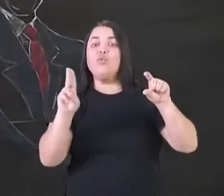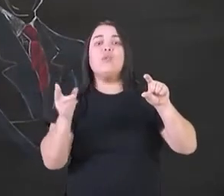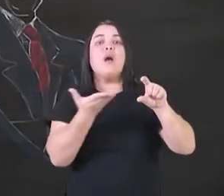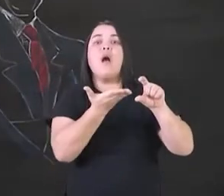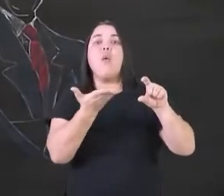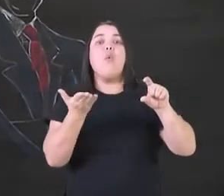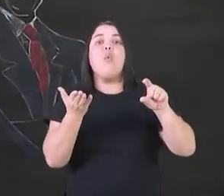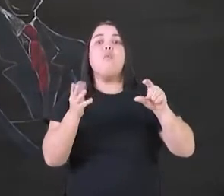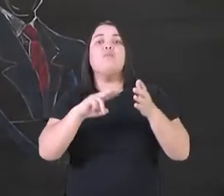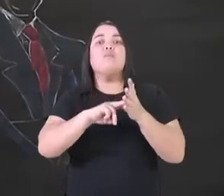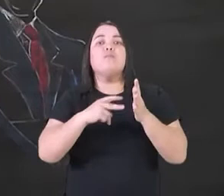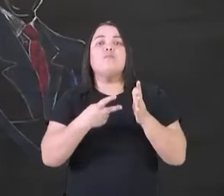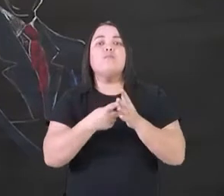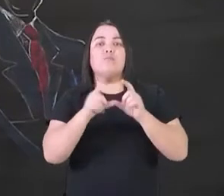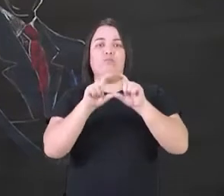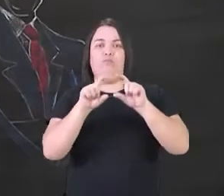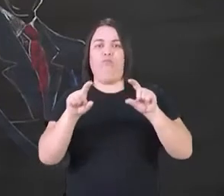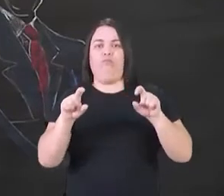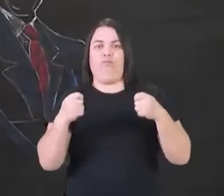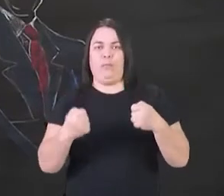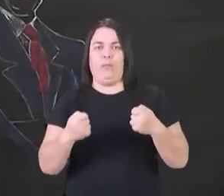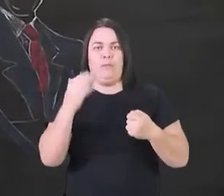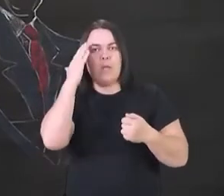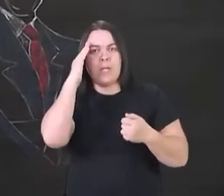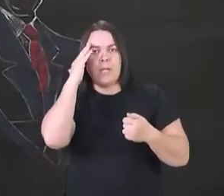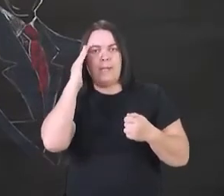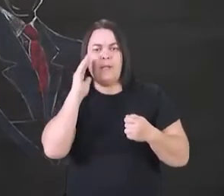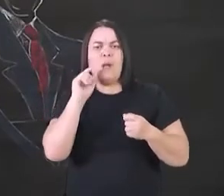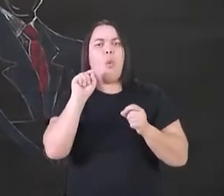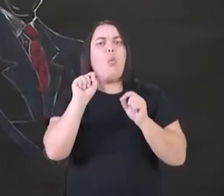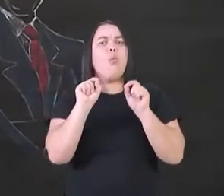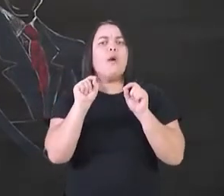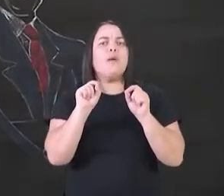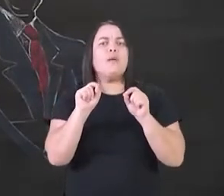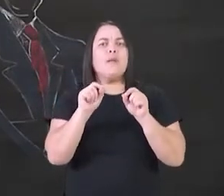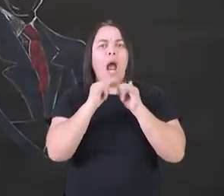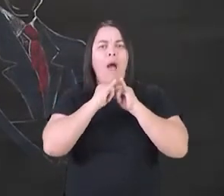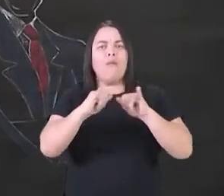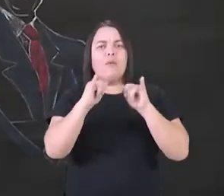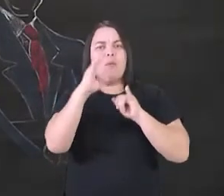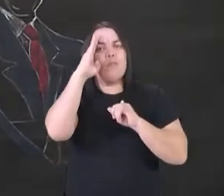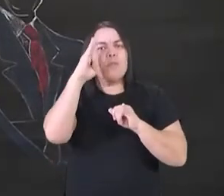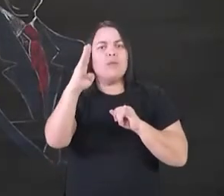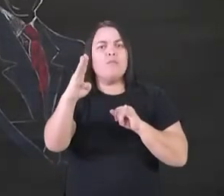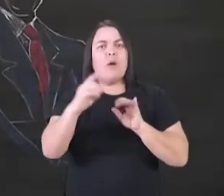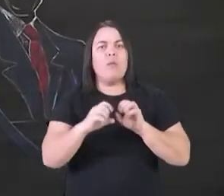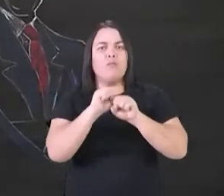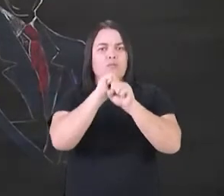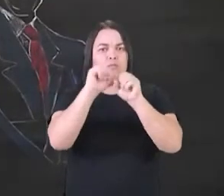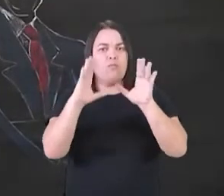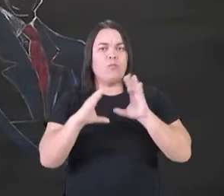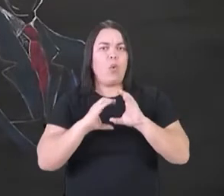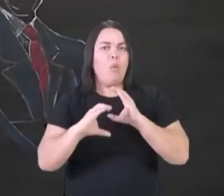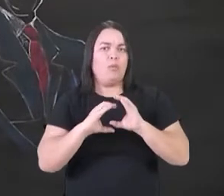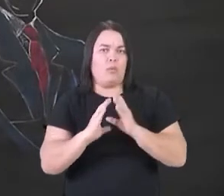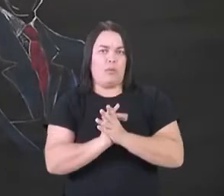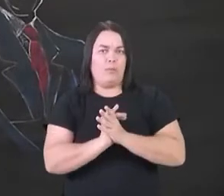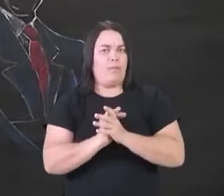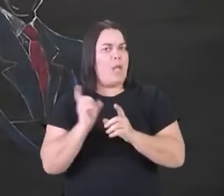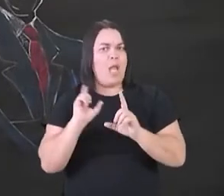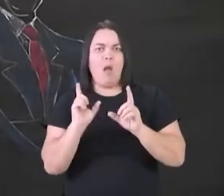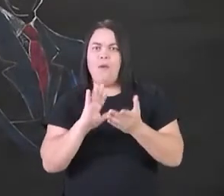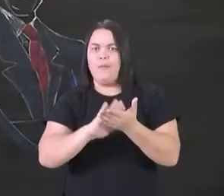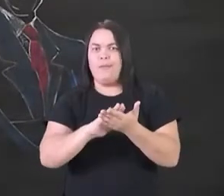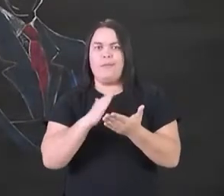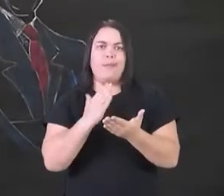o significado daquela frase. Qual é a ideia do que está sendo passado? Novamente, não temos nunca que traduzir palavra